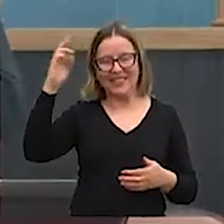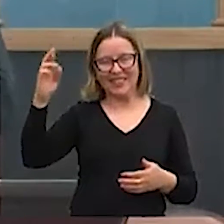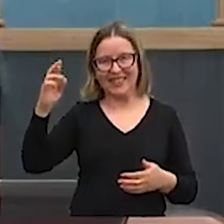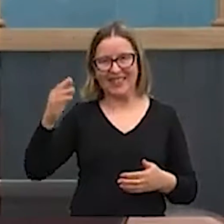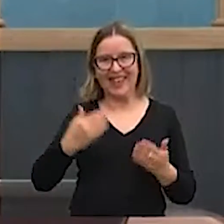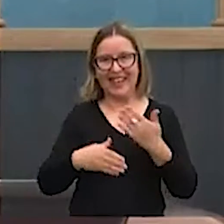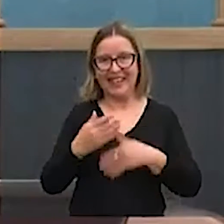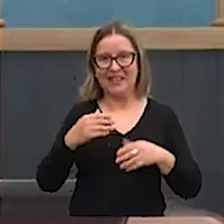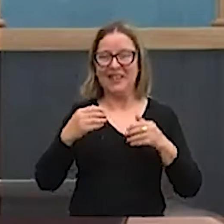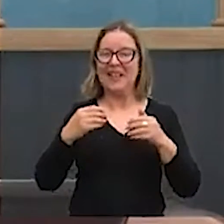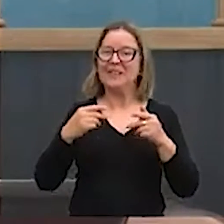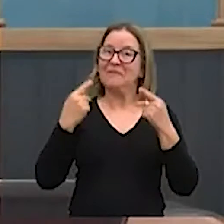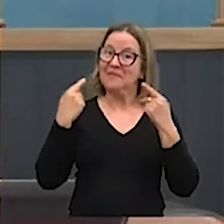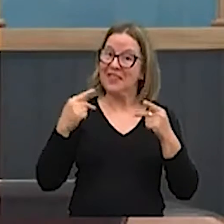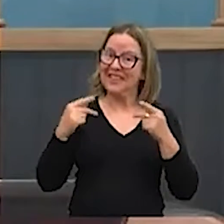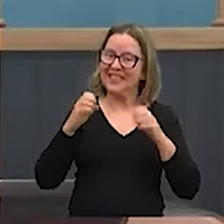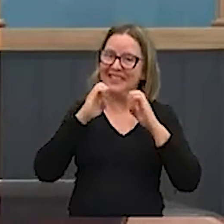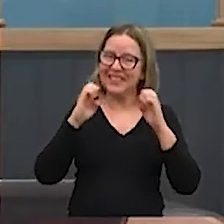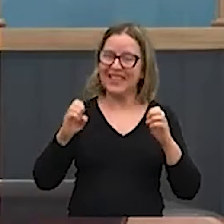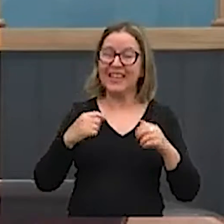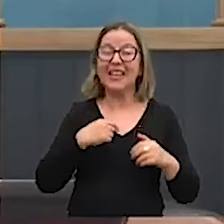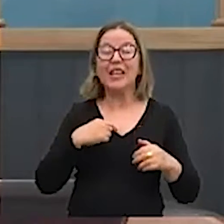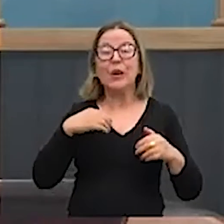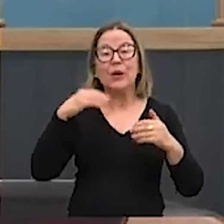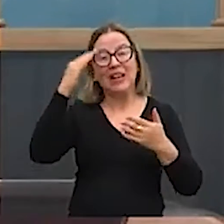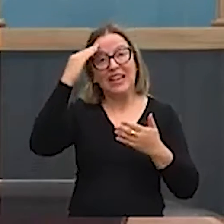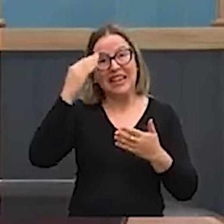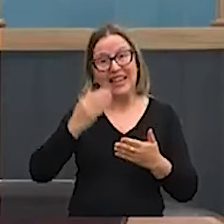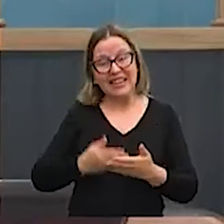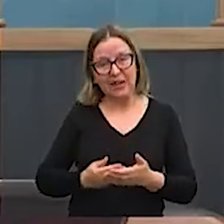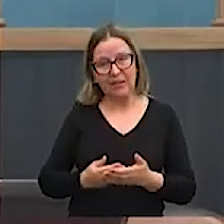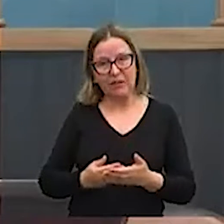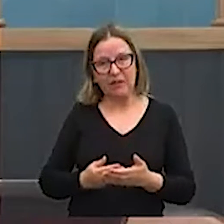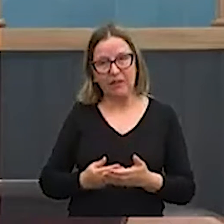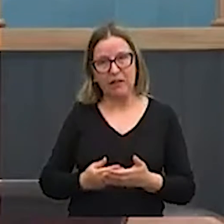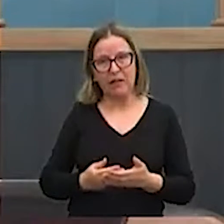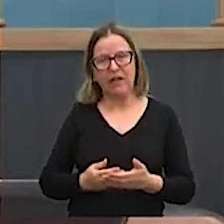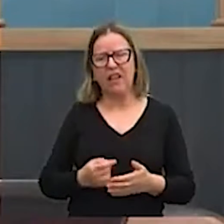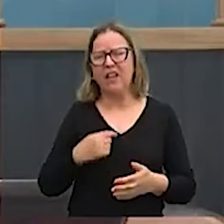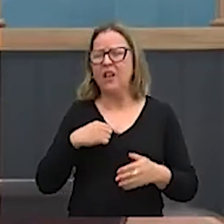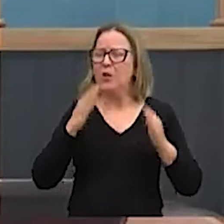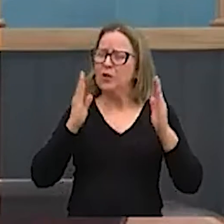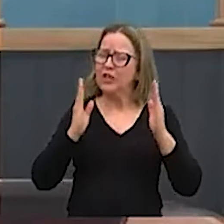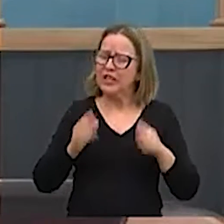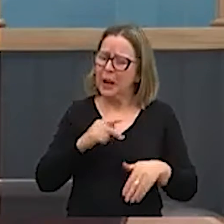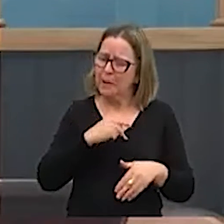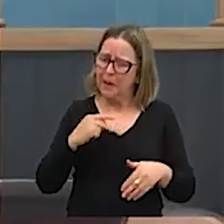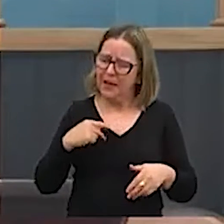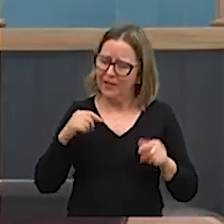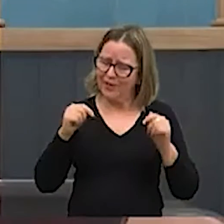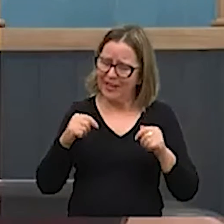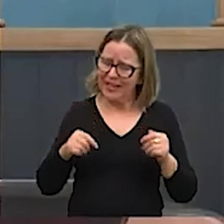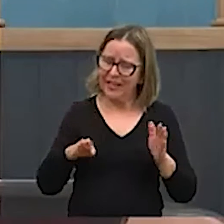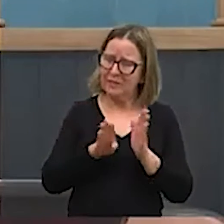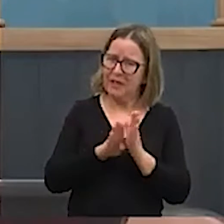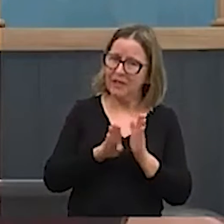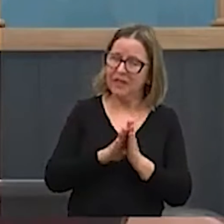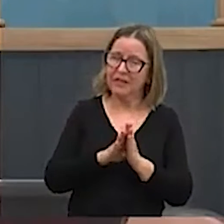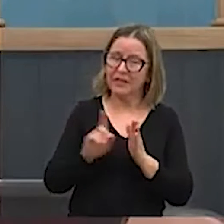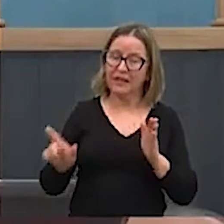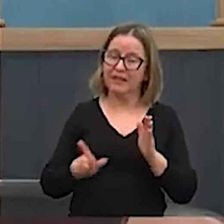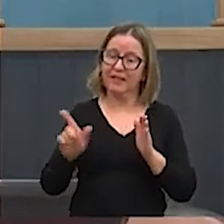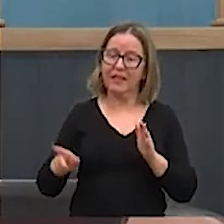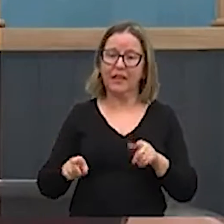do Evangelho, eu pude crer. Eu já era pastor, desta igreja aqui, mas eu não